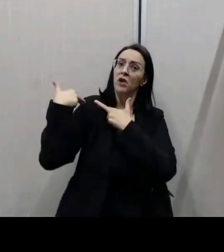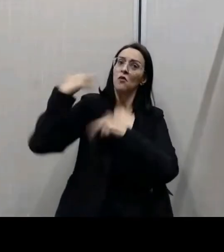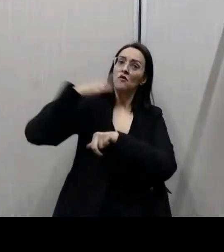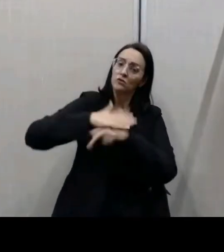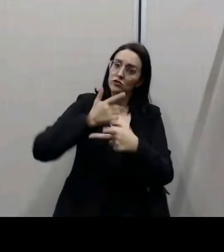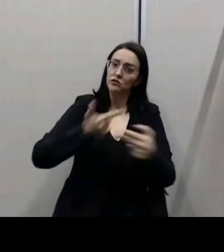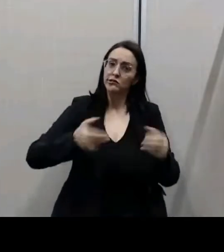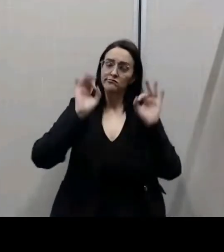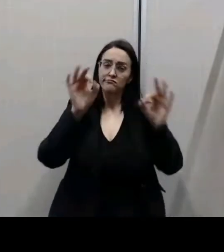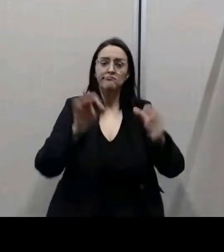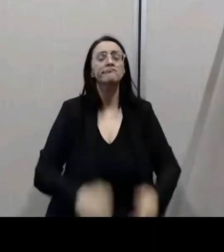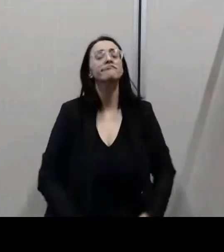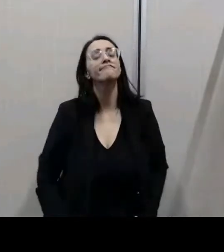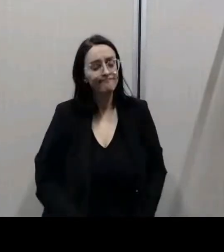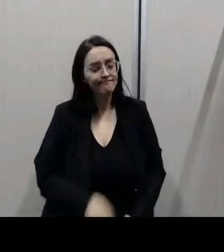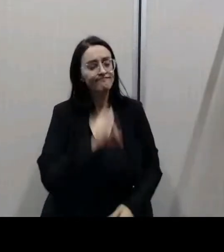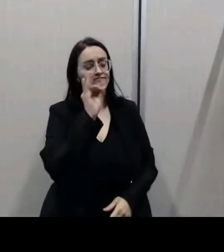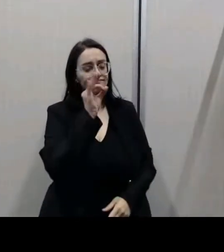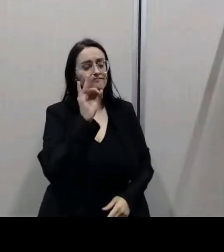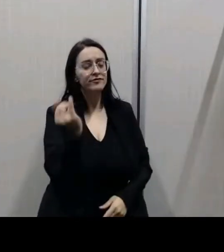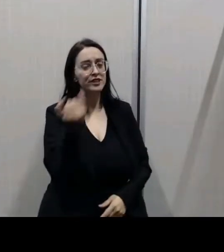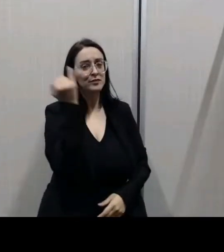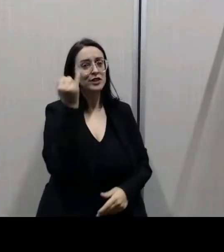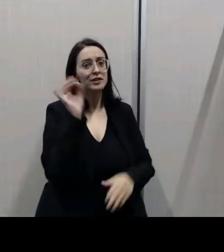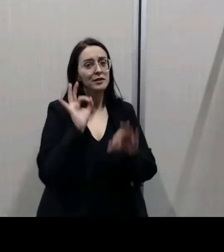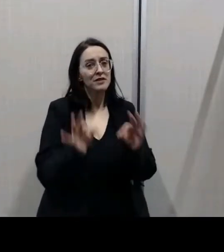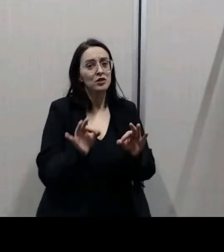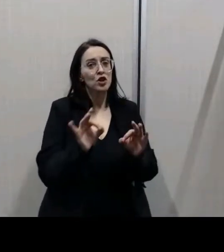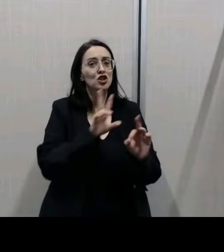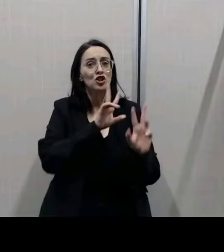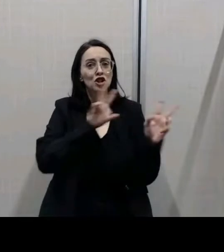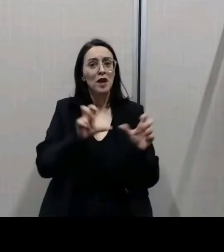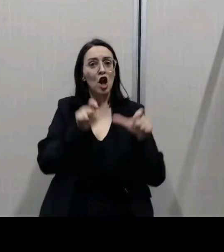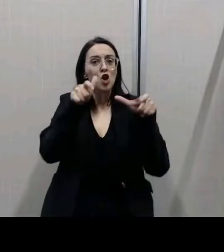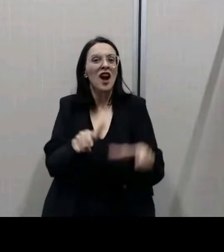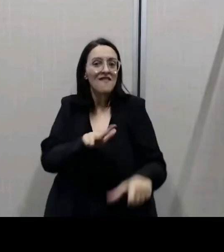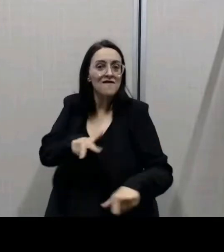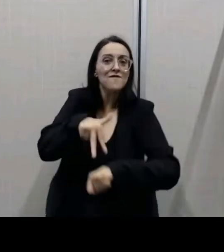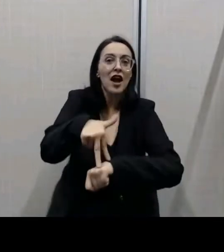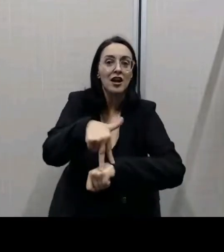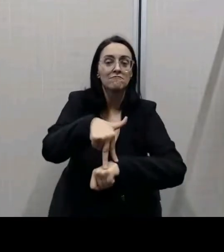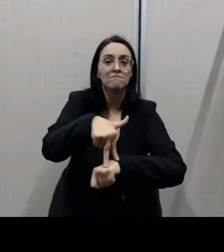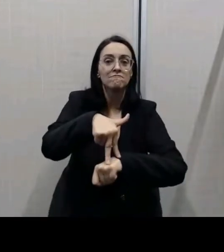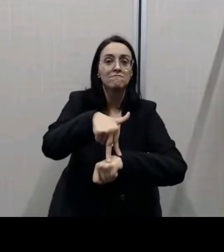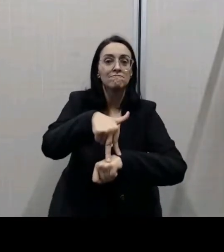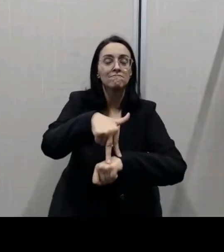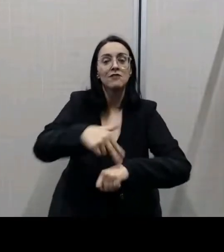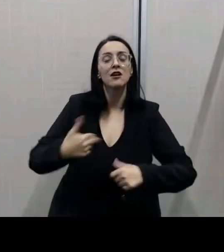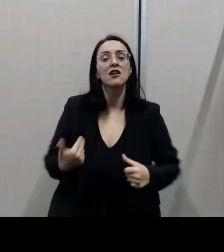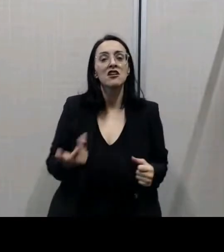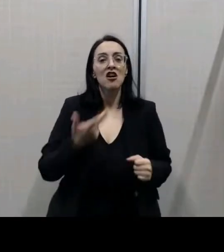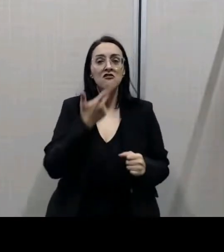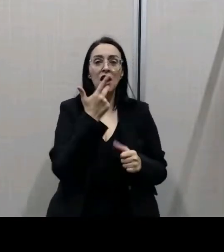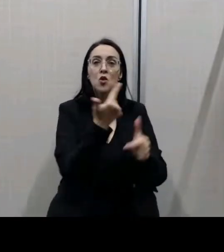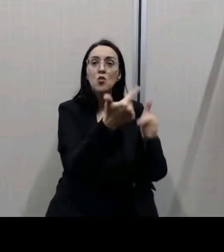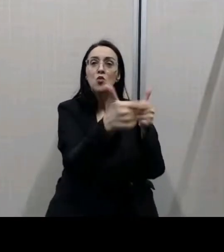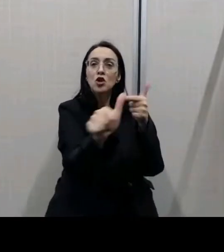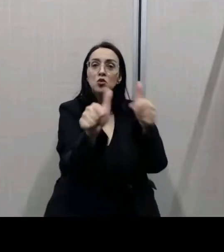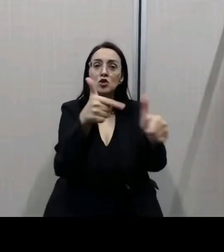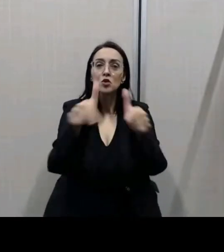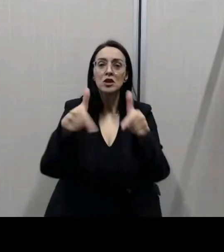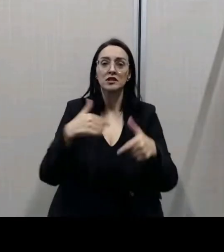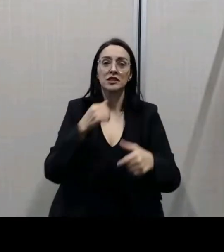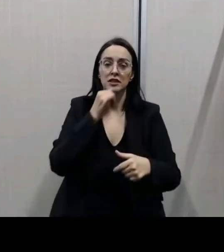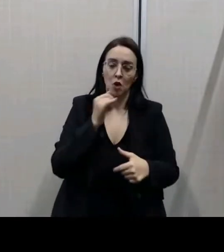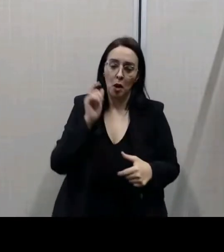coisa. Exato. E aí eu acho que um outro ponto muito importante também é sobre o lugar de fala, né? Sim. Porque assim, eu não posso falar sobre a dor de uma pessoa preta,